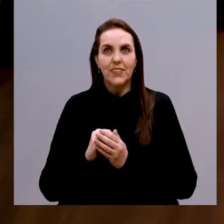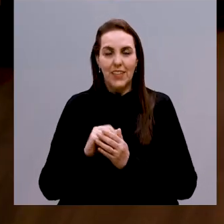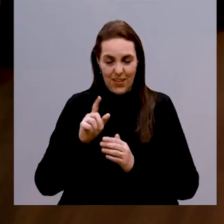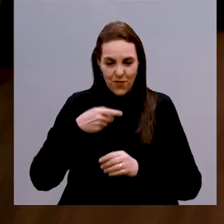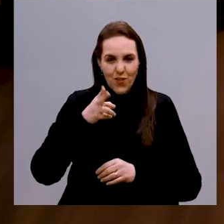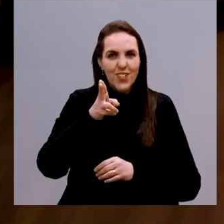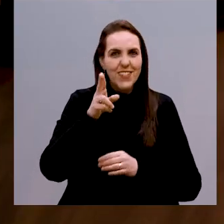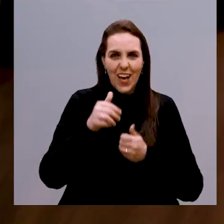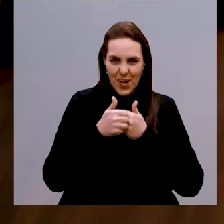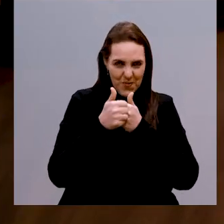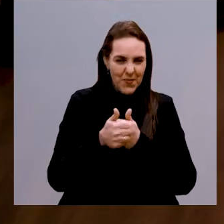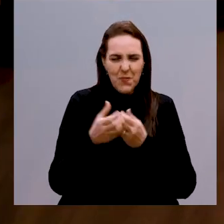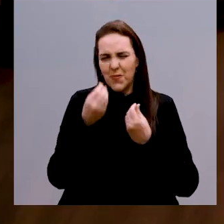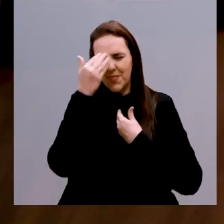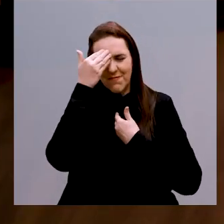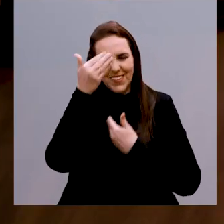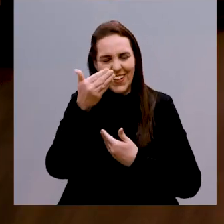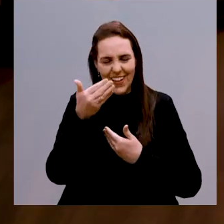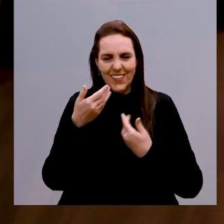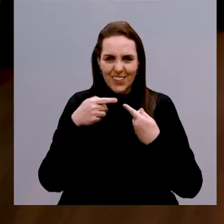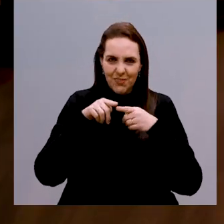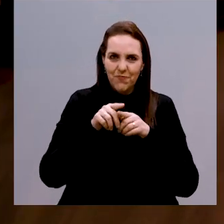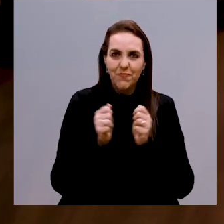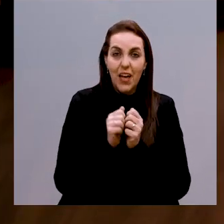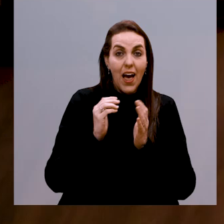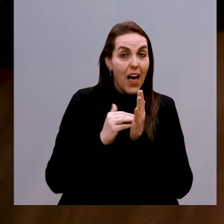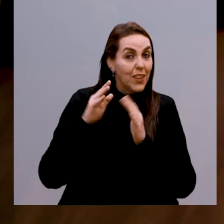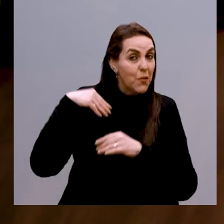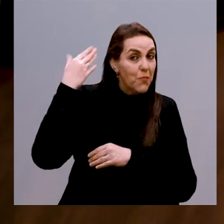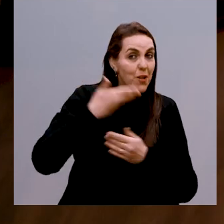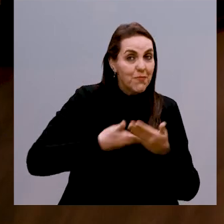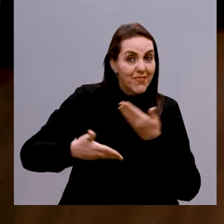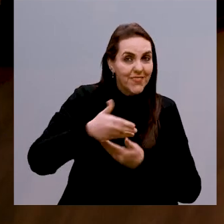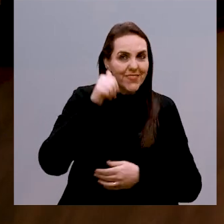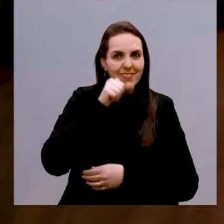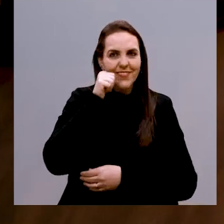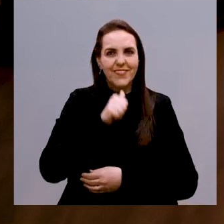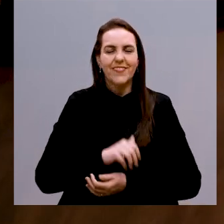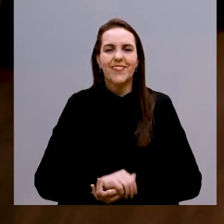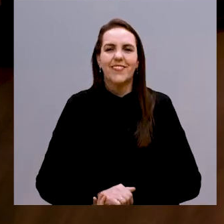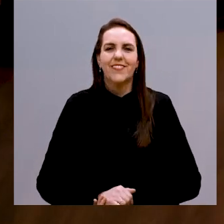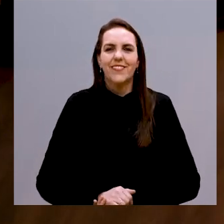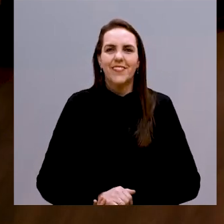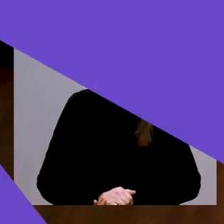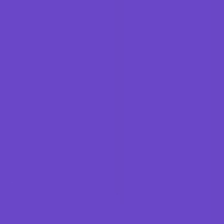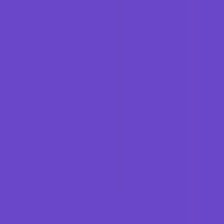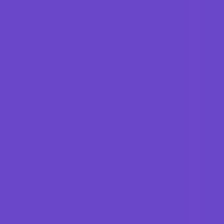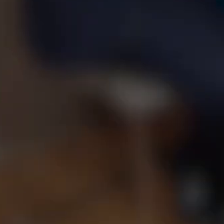Para você que nos acompanhou, muito obrigada pela companhia. Até um próximo Entre Elas.